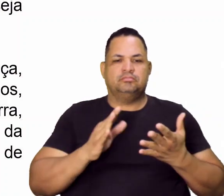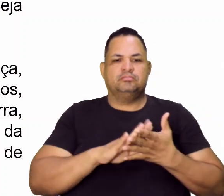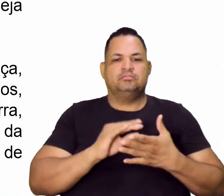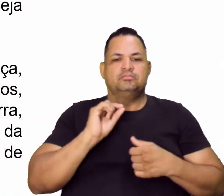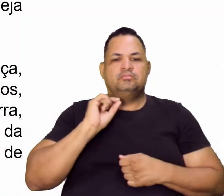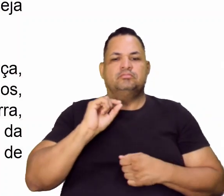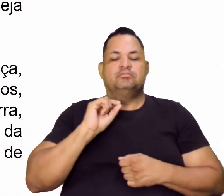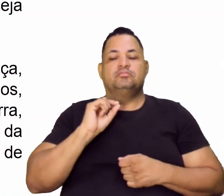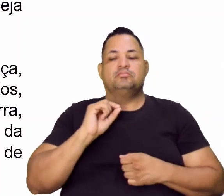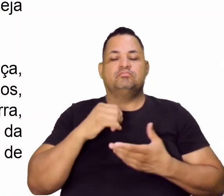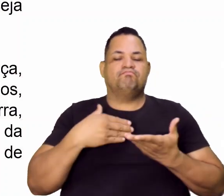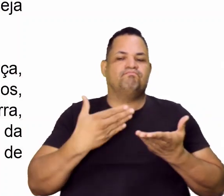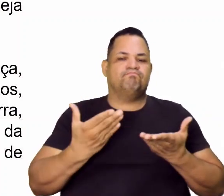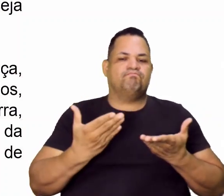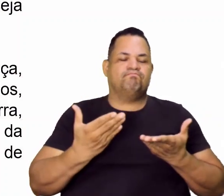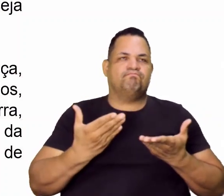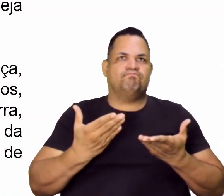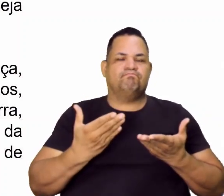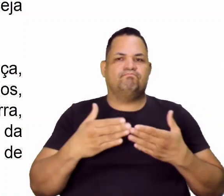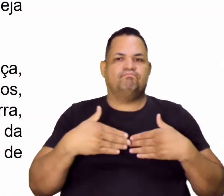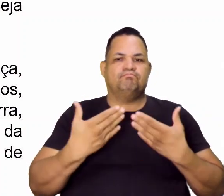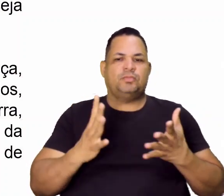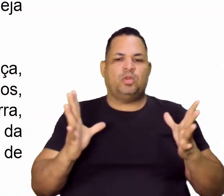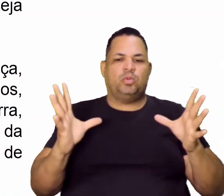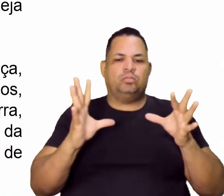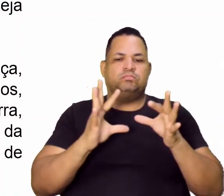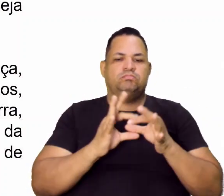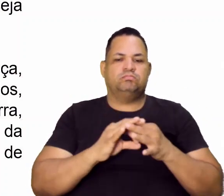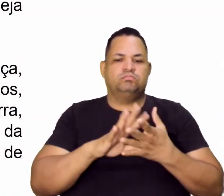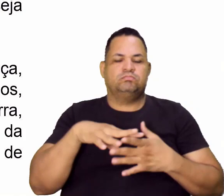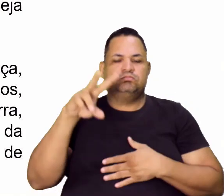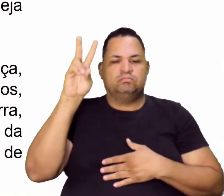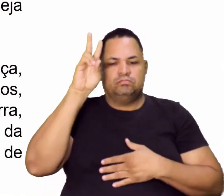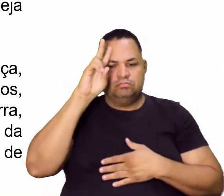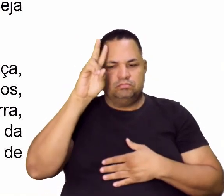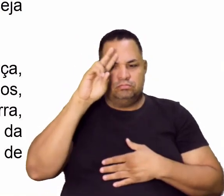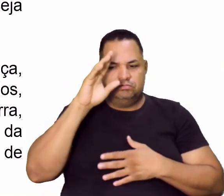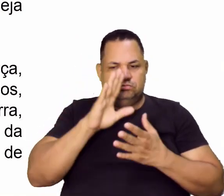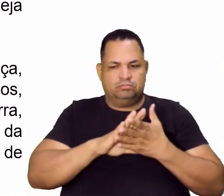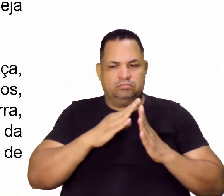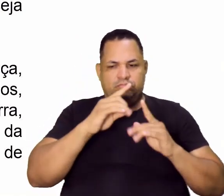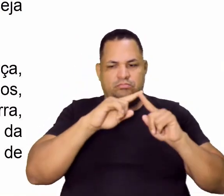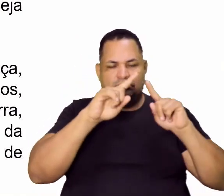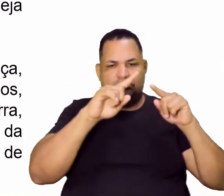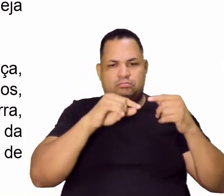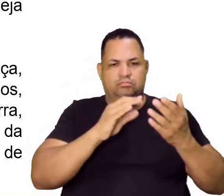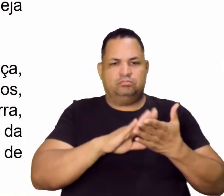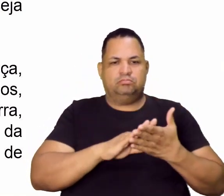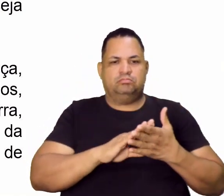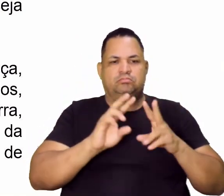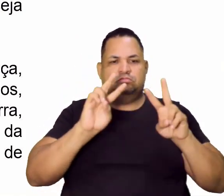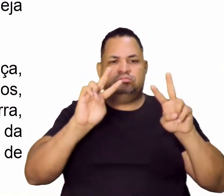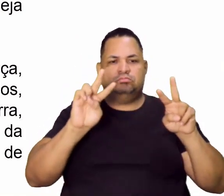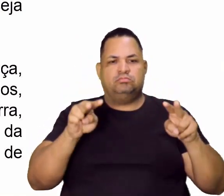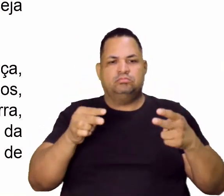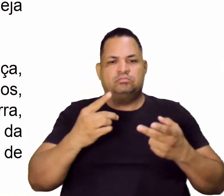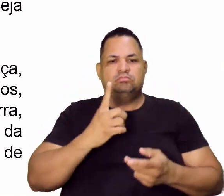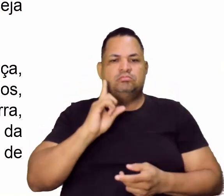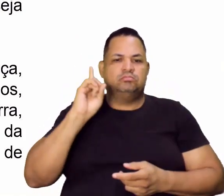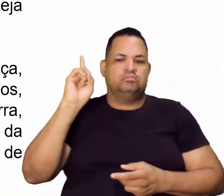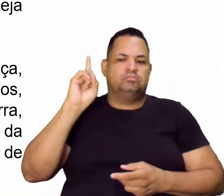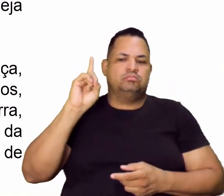chamada, né? Como poderia dizer assim, qual é o contexto ali da obra, o título? Está aqui o título da